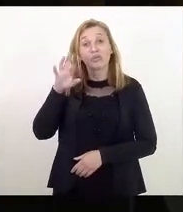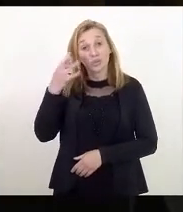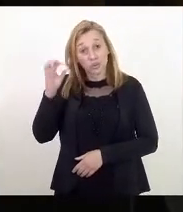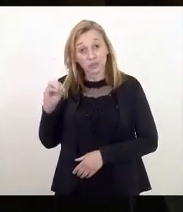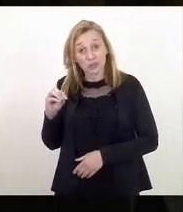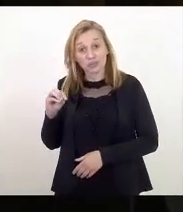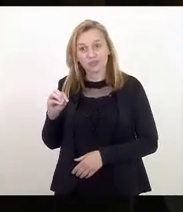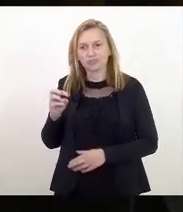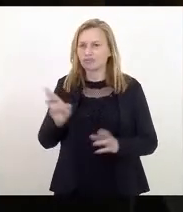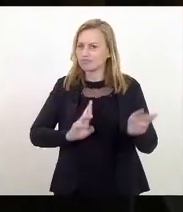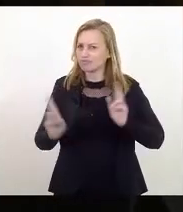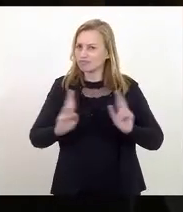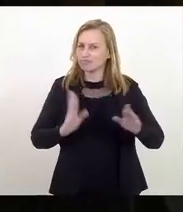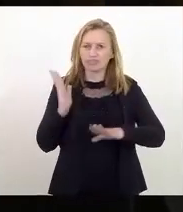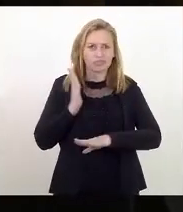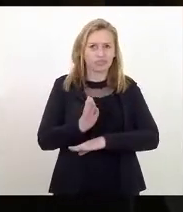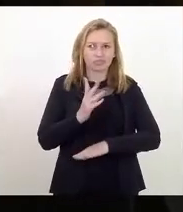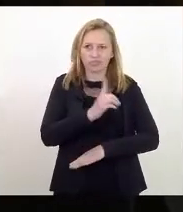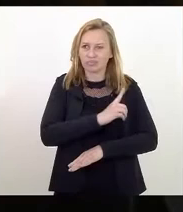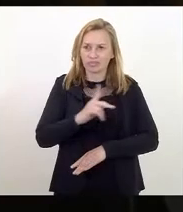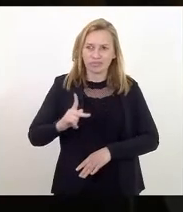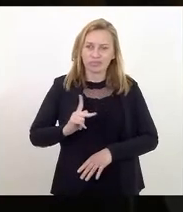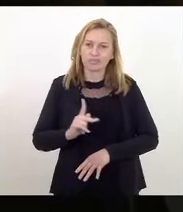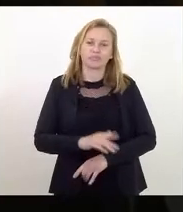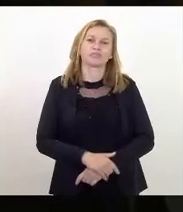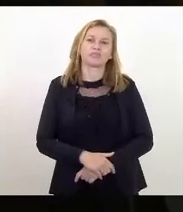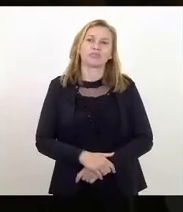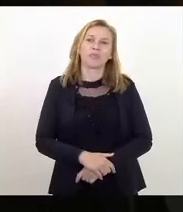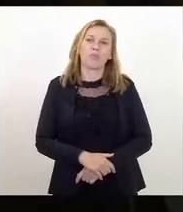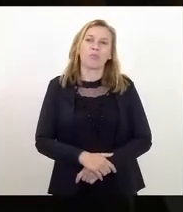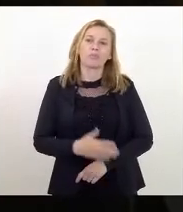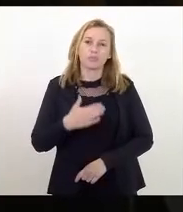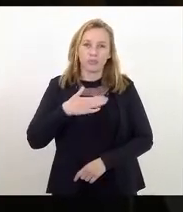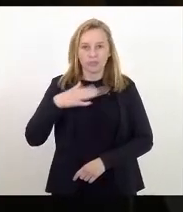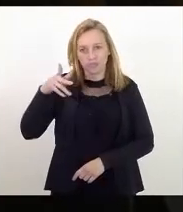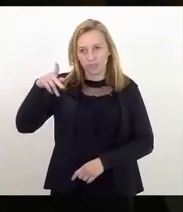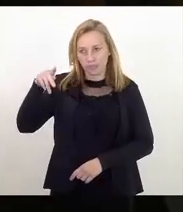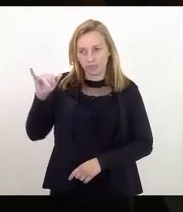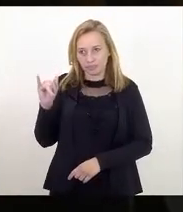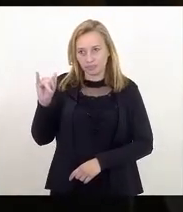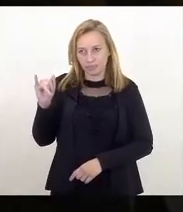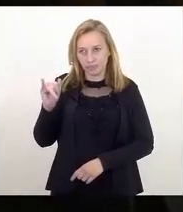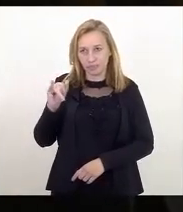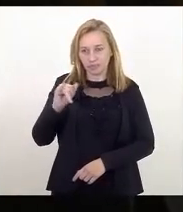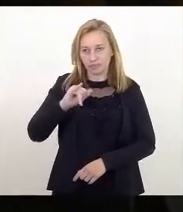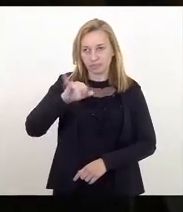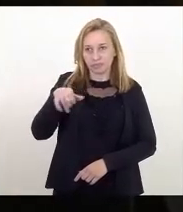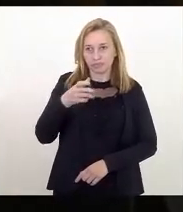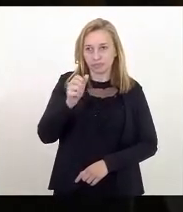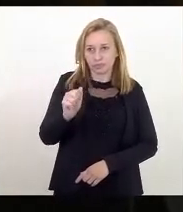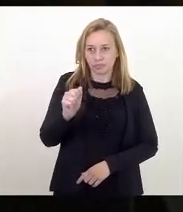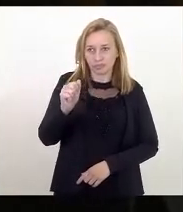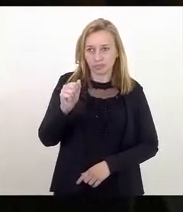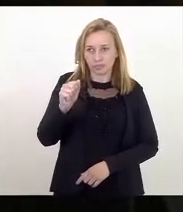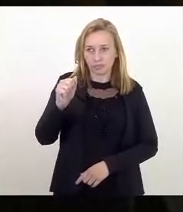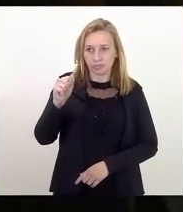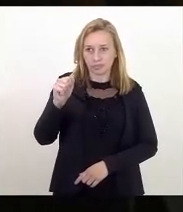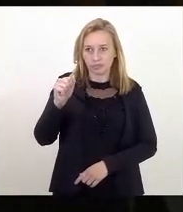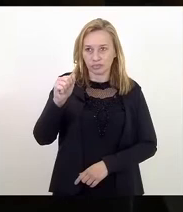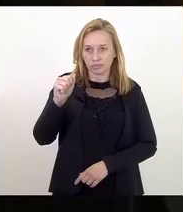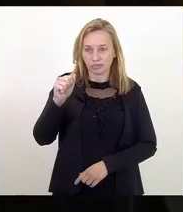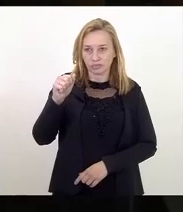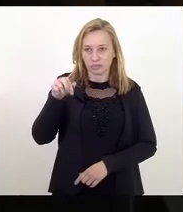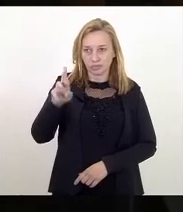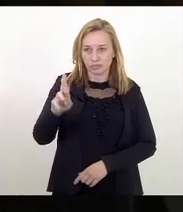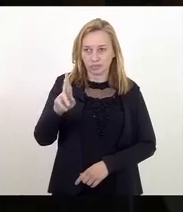eu tenho uma relação direta com a defensoria pública. O meu pai, o senhor Jaumir Cabral, foi